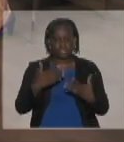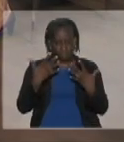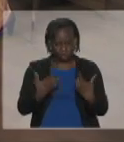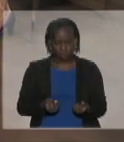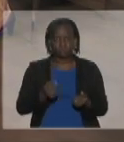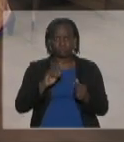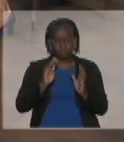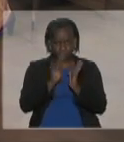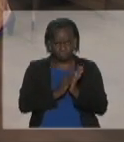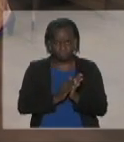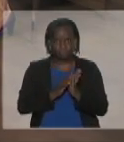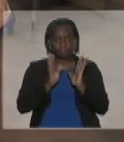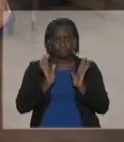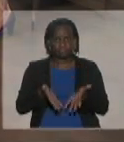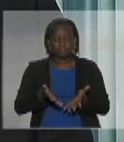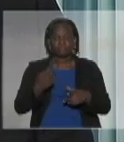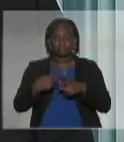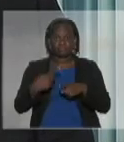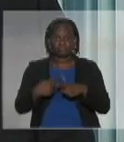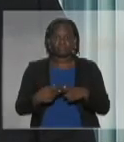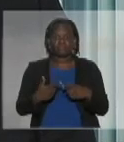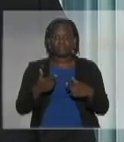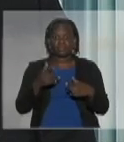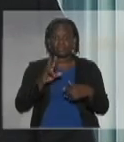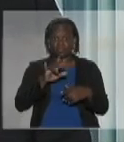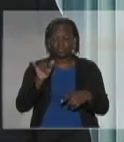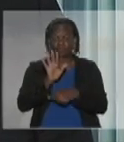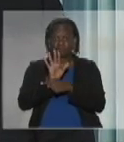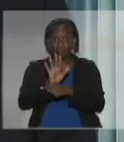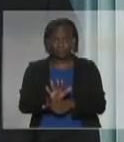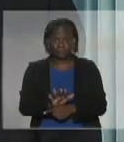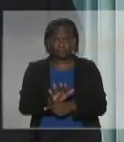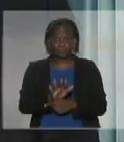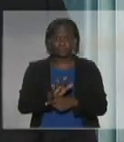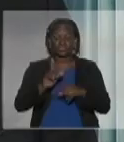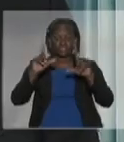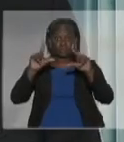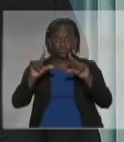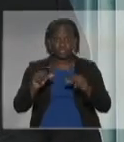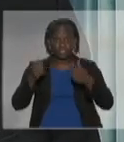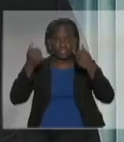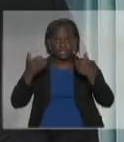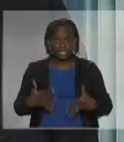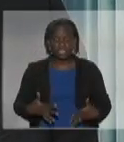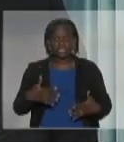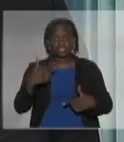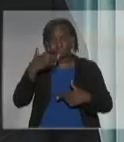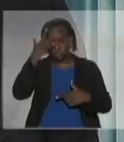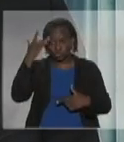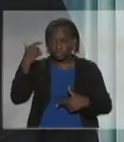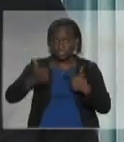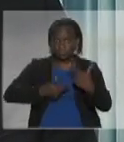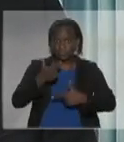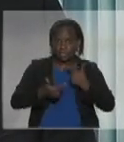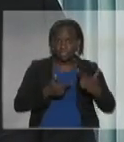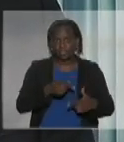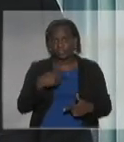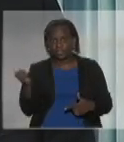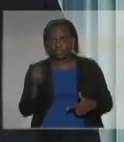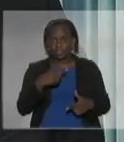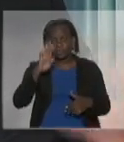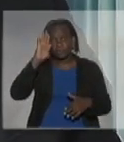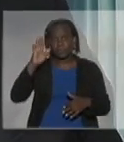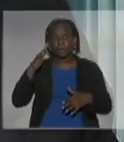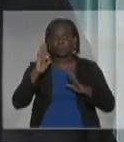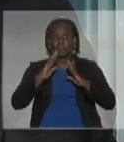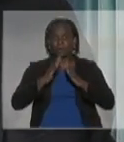foram acatadas, né? Porque isso ia representar a diminuição dos gastos do trabalhador, principalmente